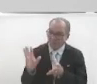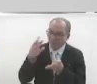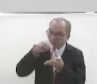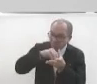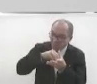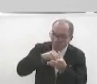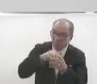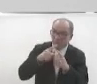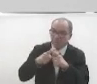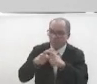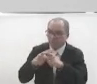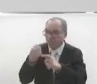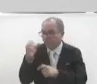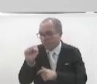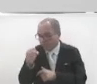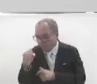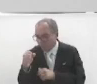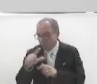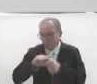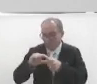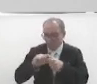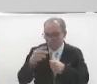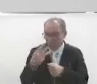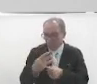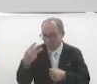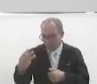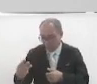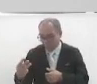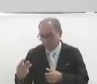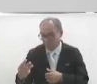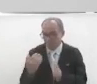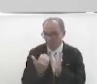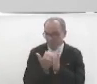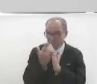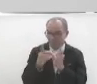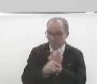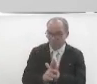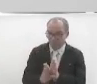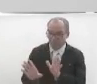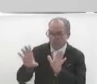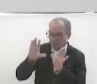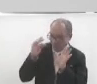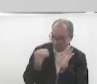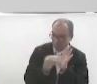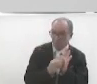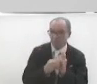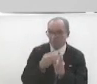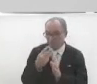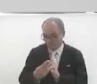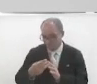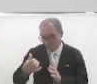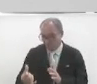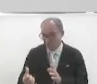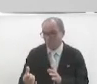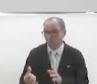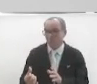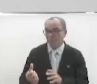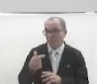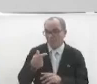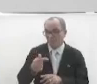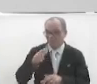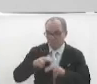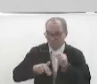no inciso oitavo do artigo 33 do projeto de lei complementar 036